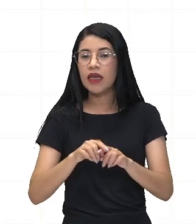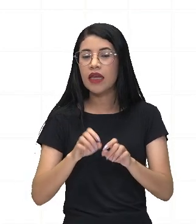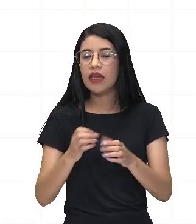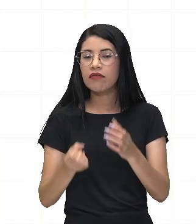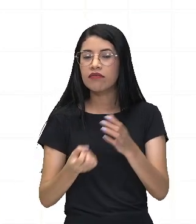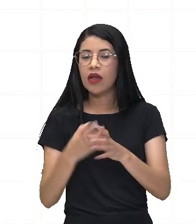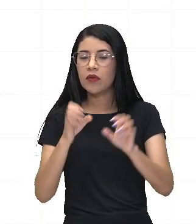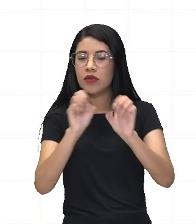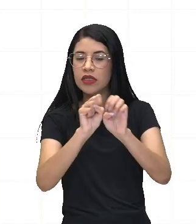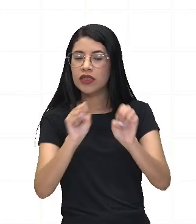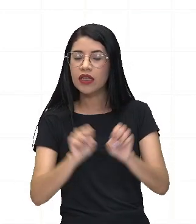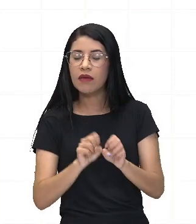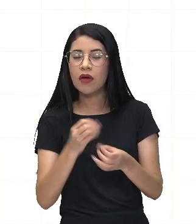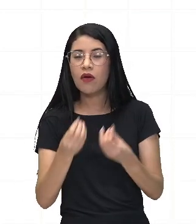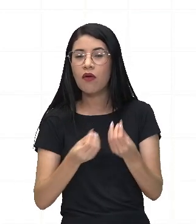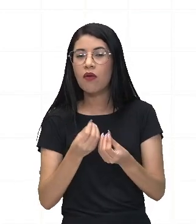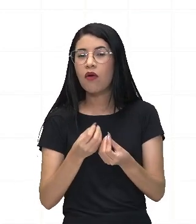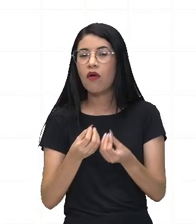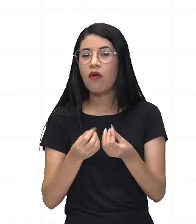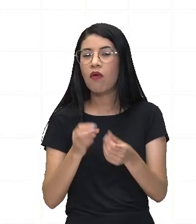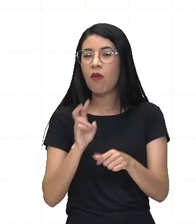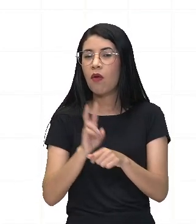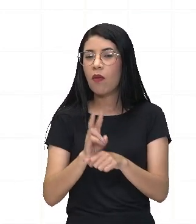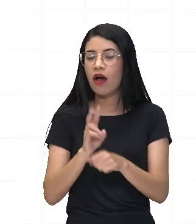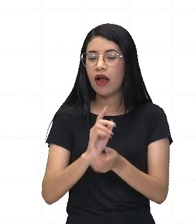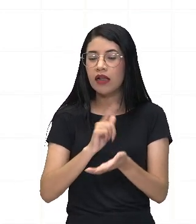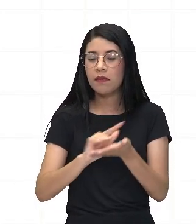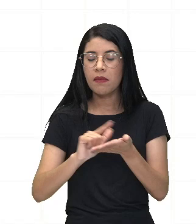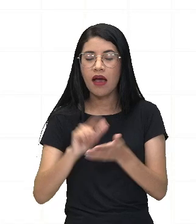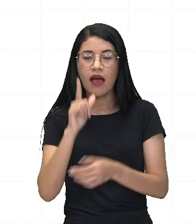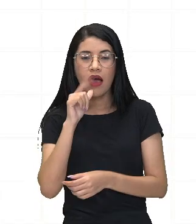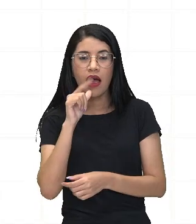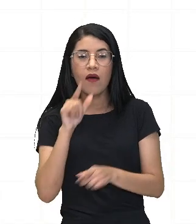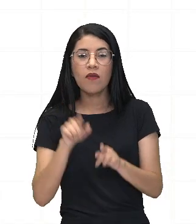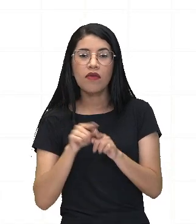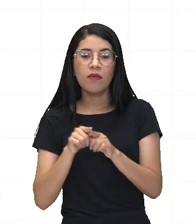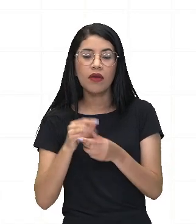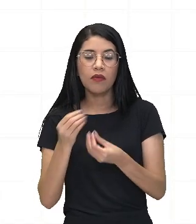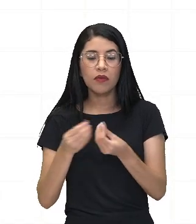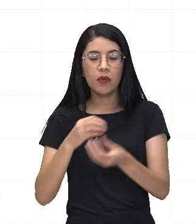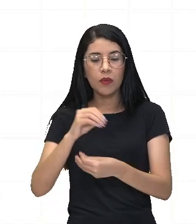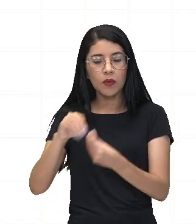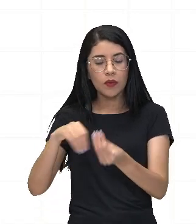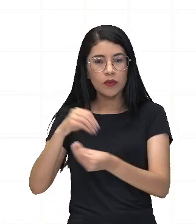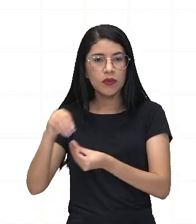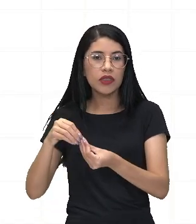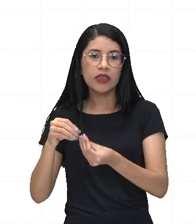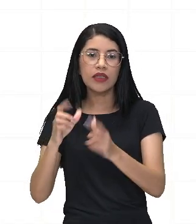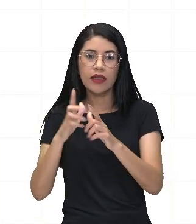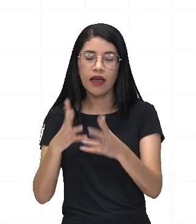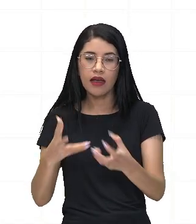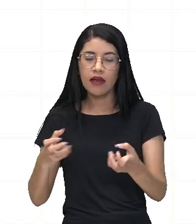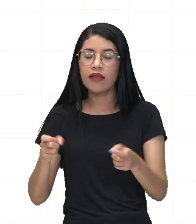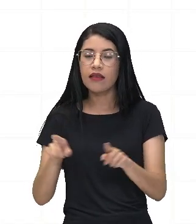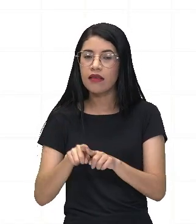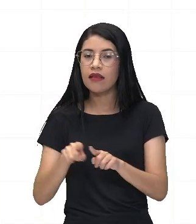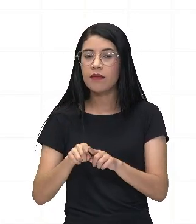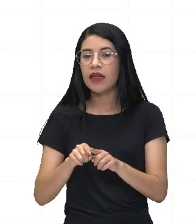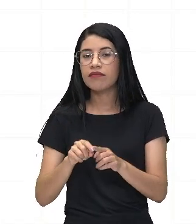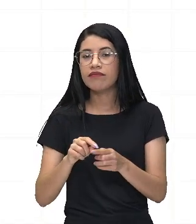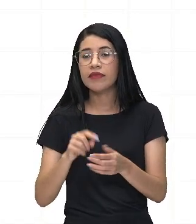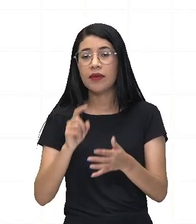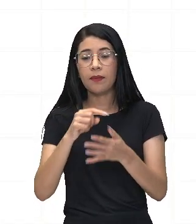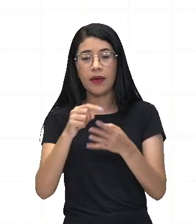de tratamento de efluentes, uma usina de compostagem, né? Então, a sustentabilidade